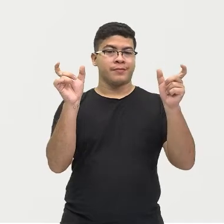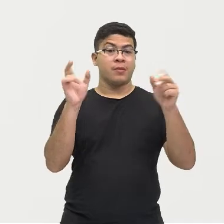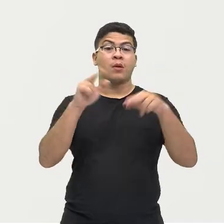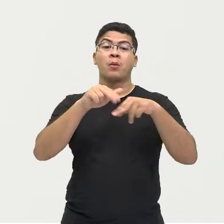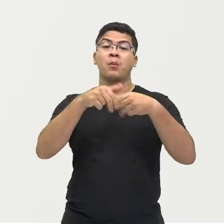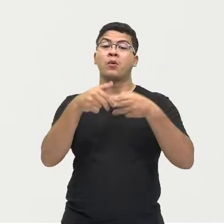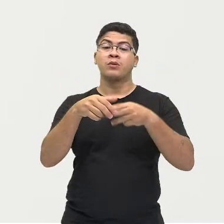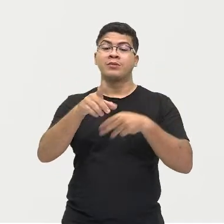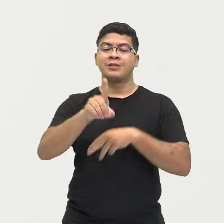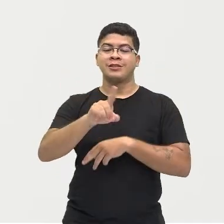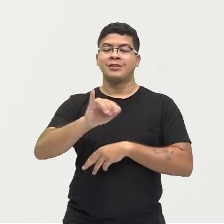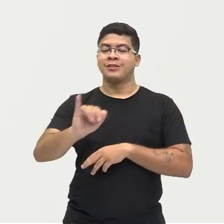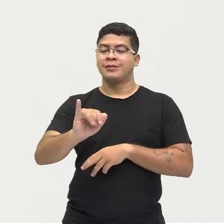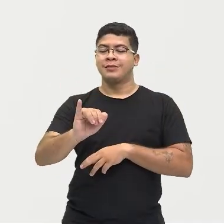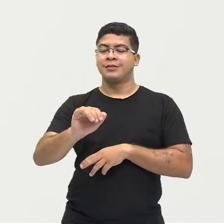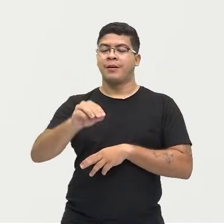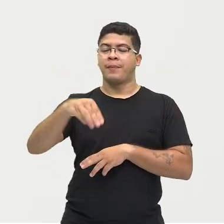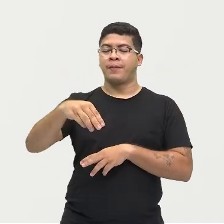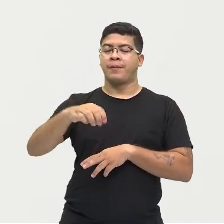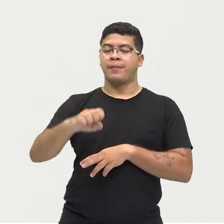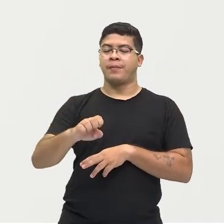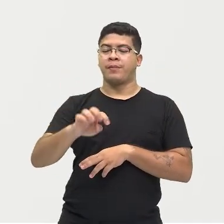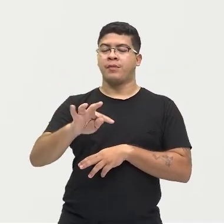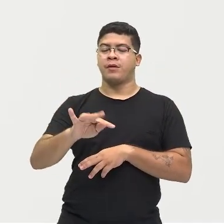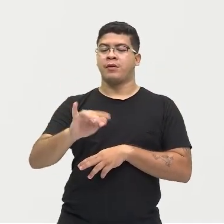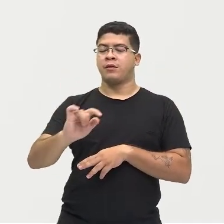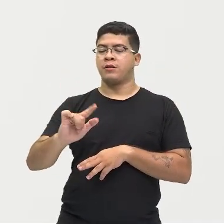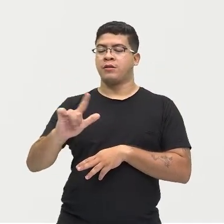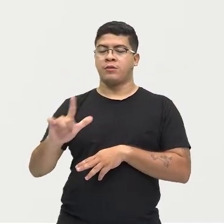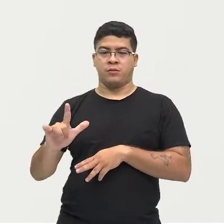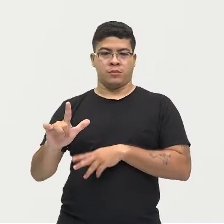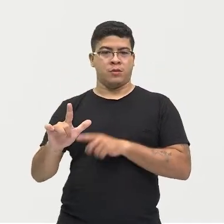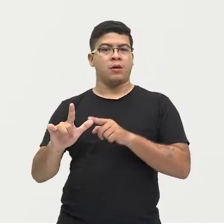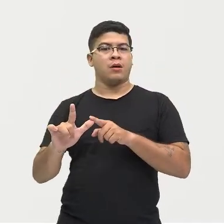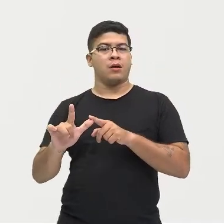mais amina. O nome desse composto é